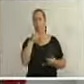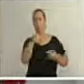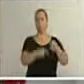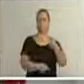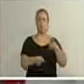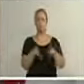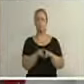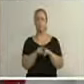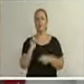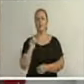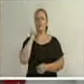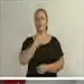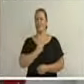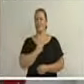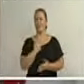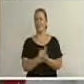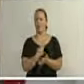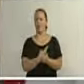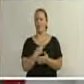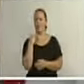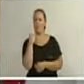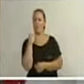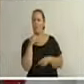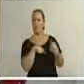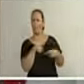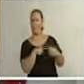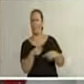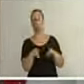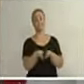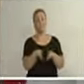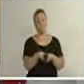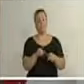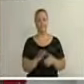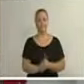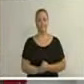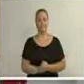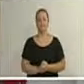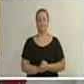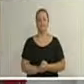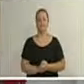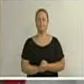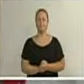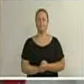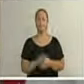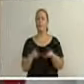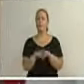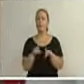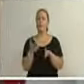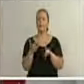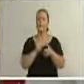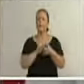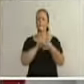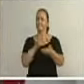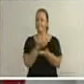pedaladas fiscais, também é o caso. E para embasar isso, eu trouxe, e quero deixar à disposição dos